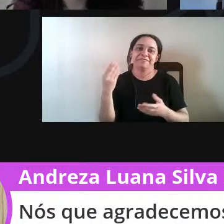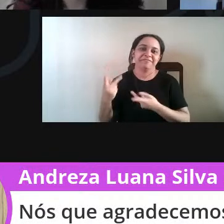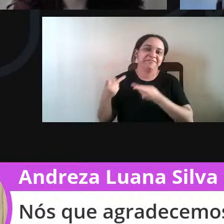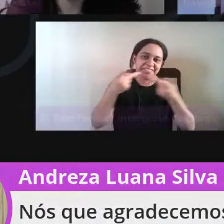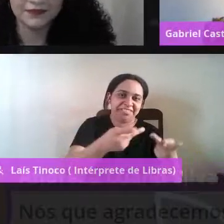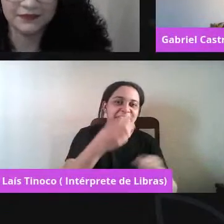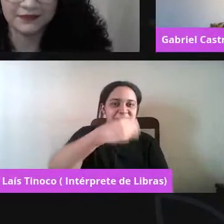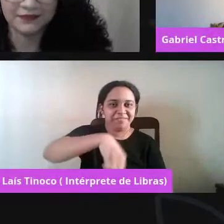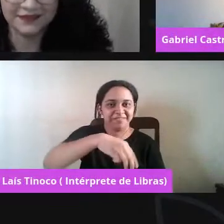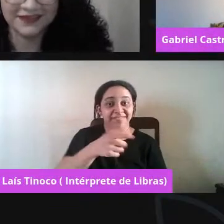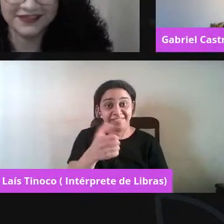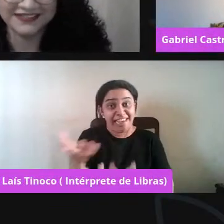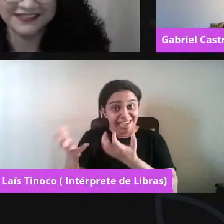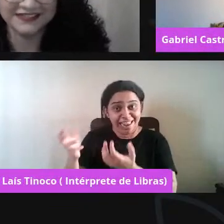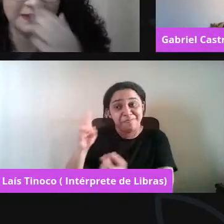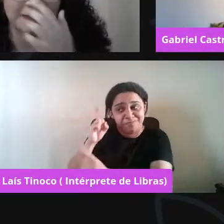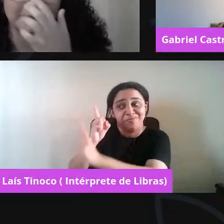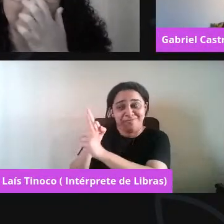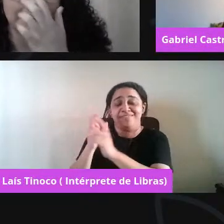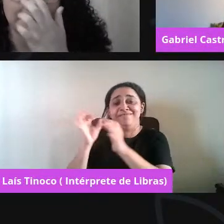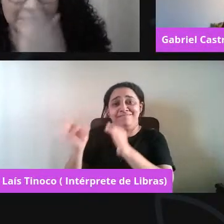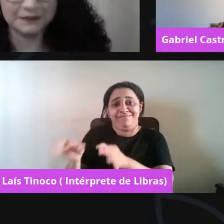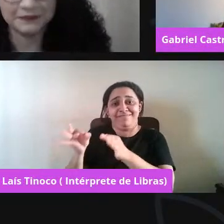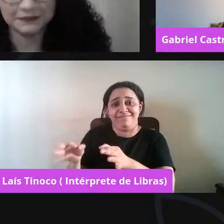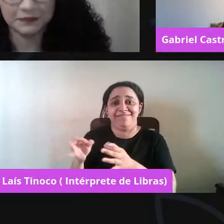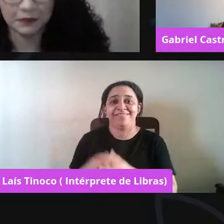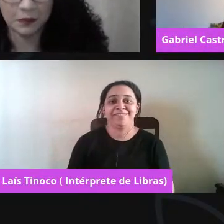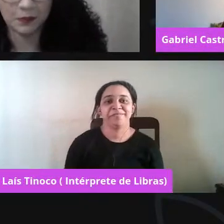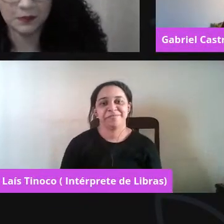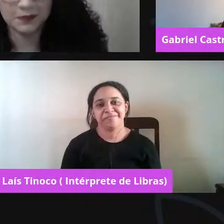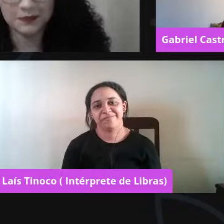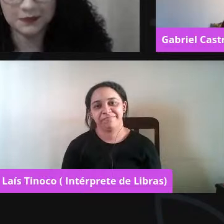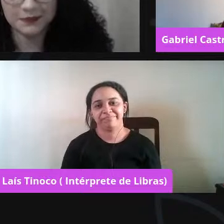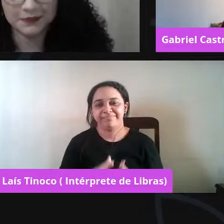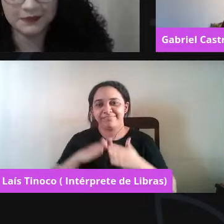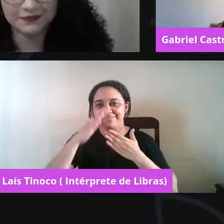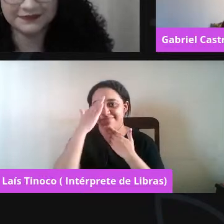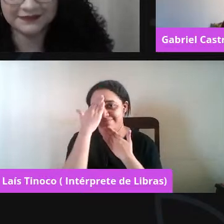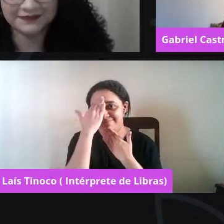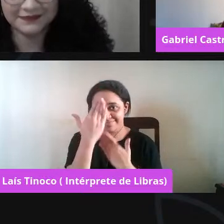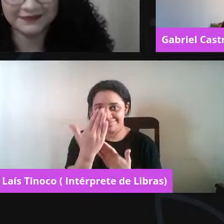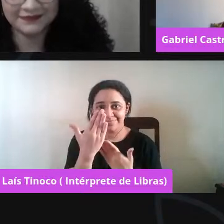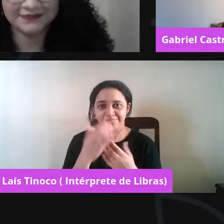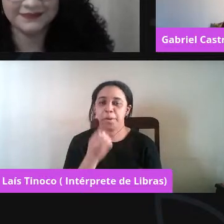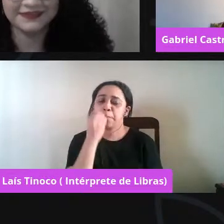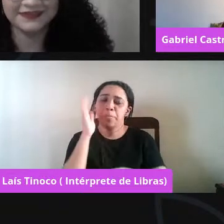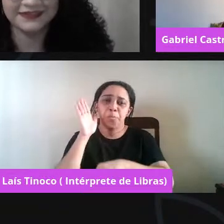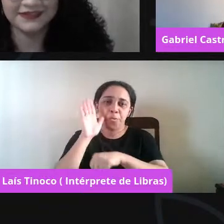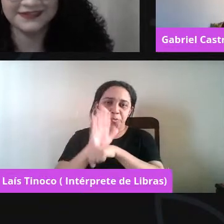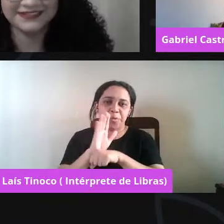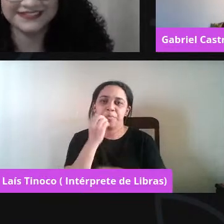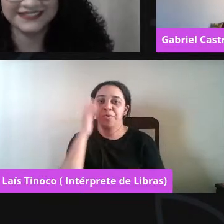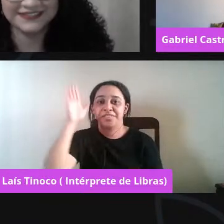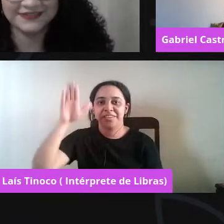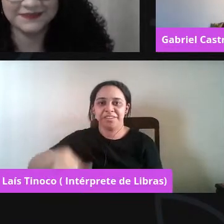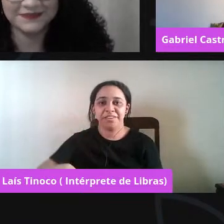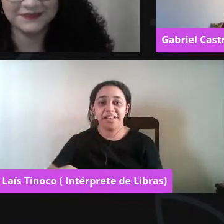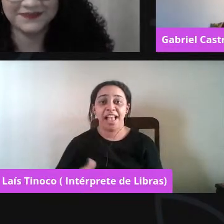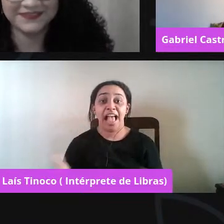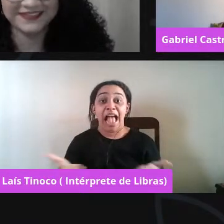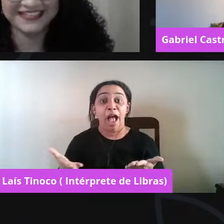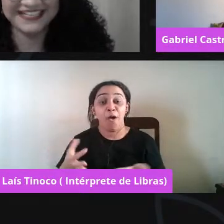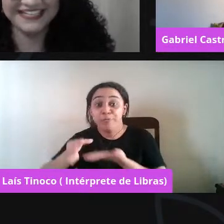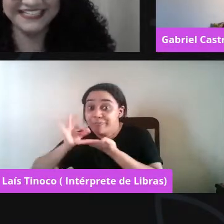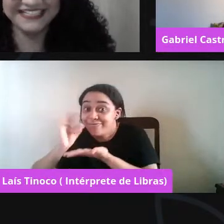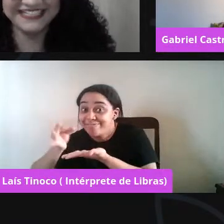Queremos vê-la, com certeza. Tá bom, queridos, então, obrigado. Uma boa tarde para vocês. Tchau, tchau. Agora vou tomar meu